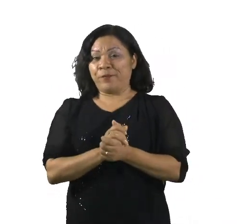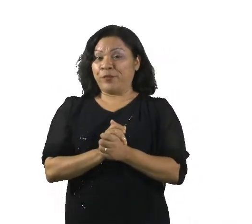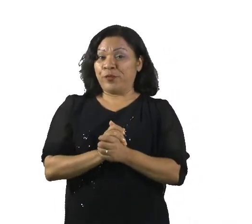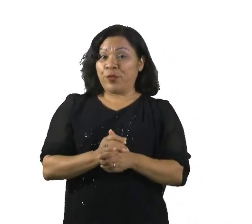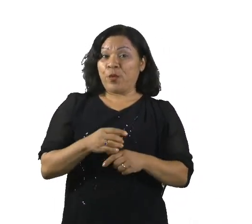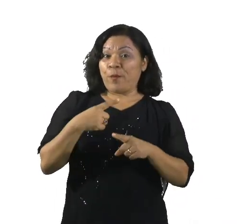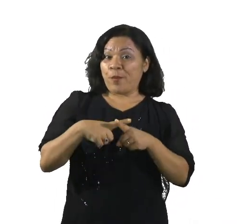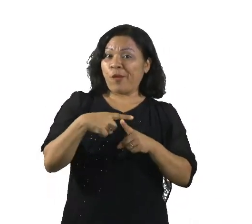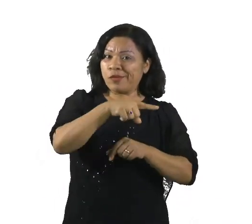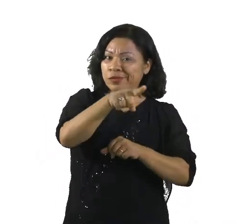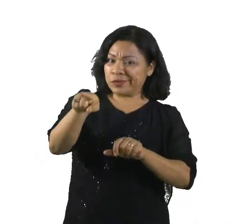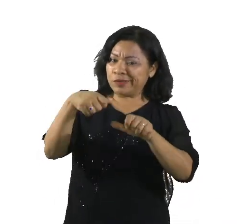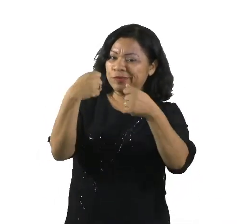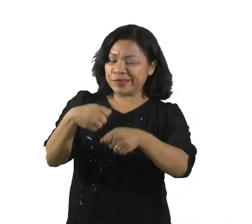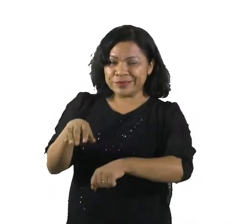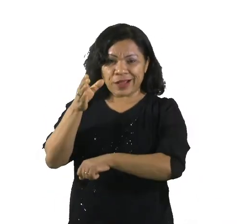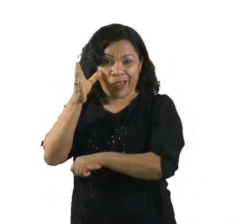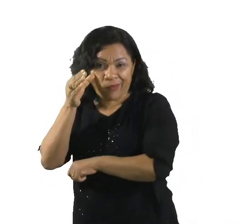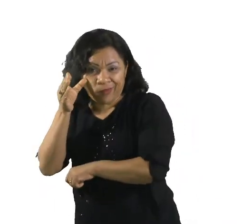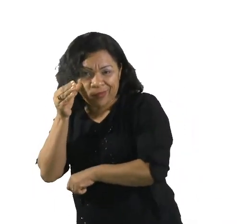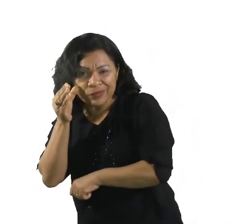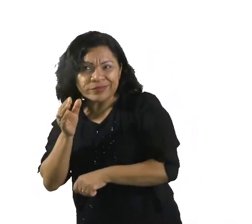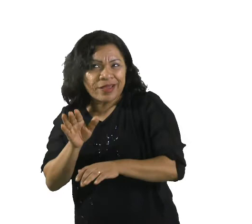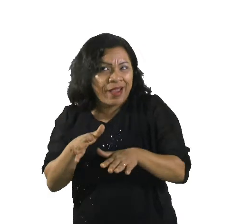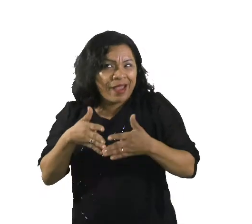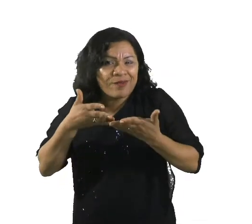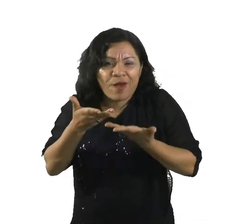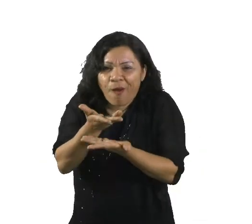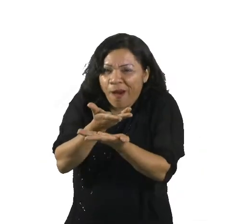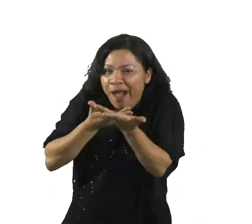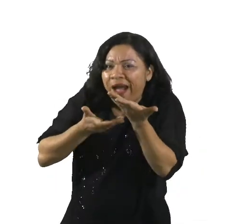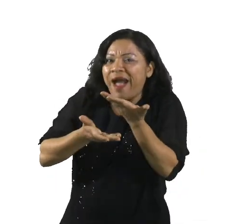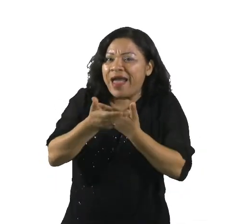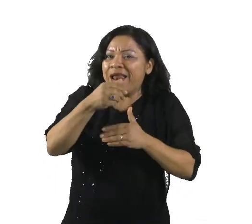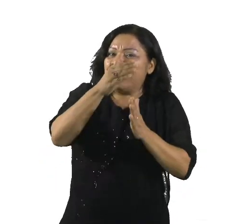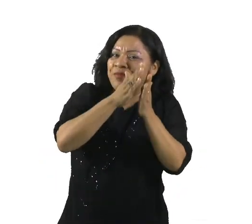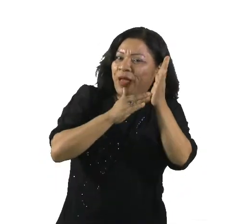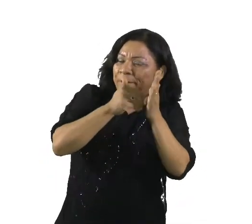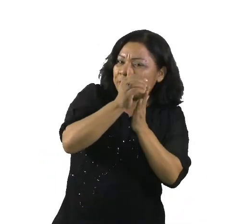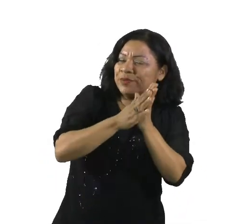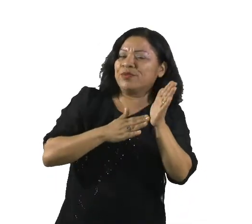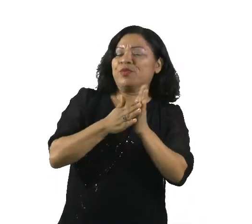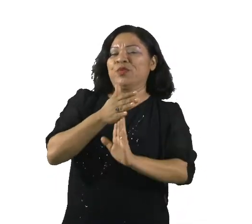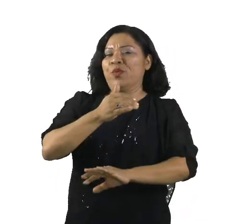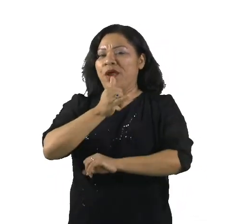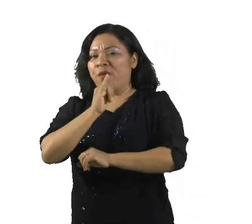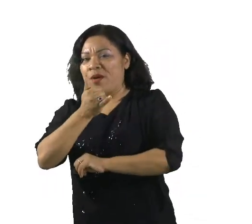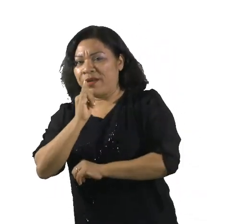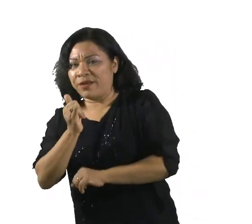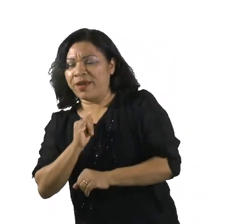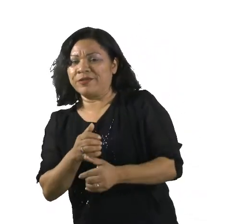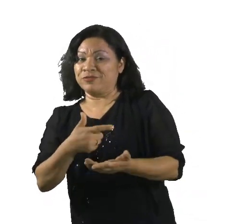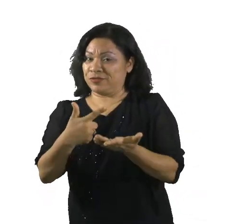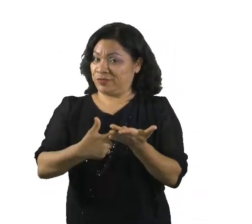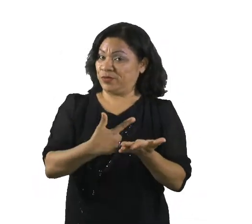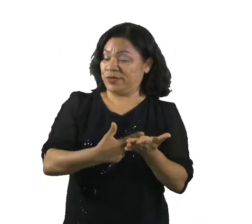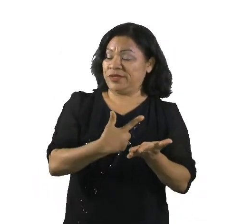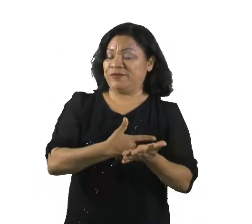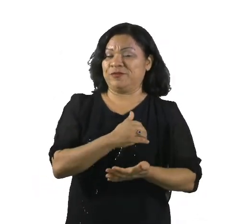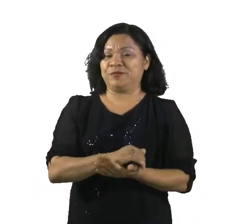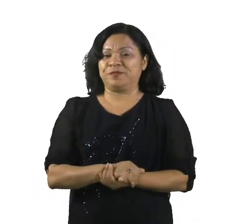entender qual é a relação dessa pintura, desse pintor escocês, com a narrativa dessa obra literária.